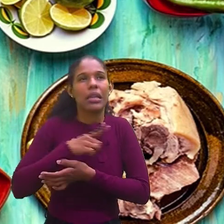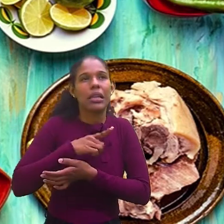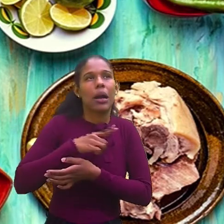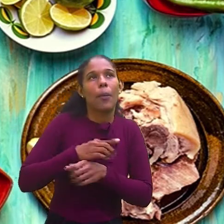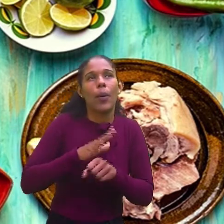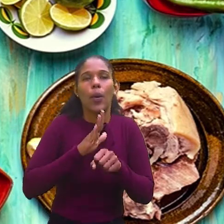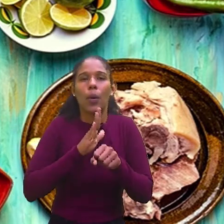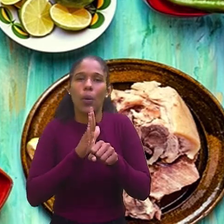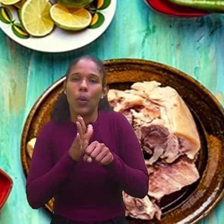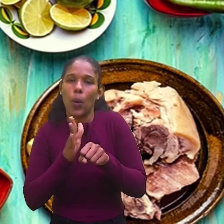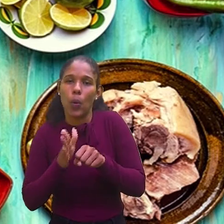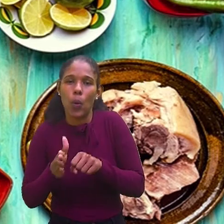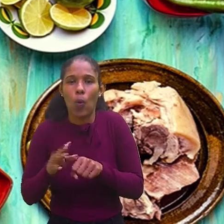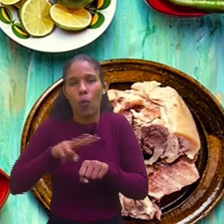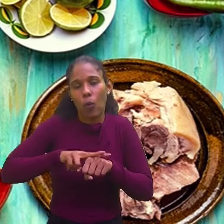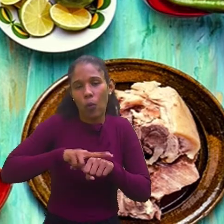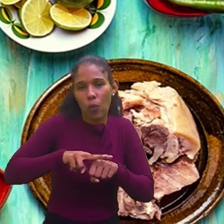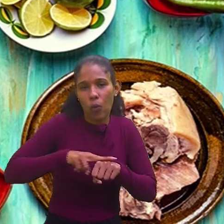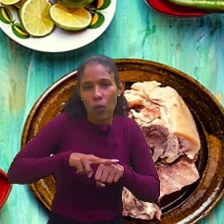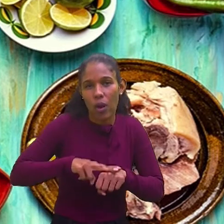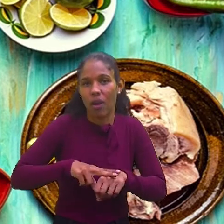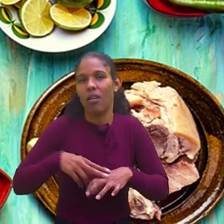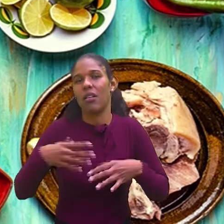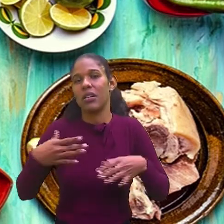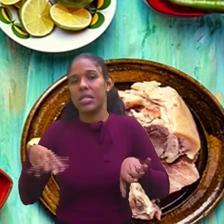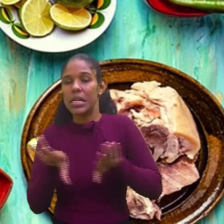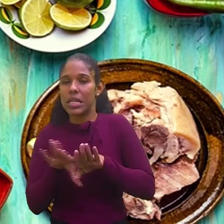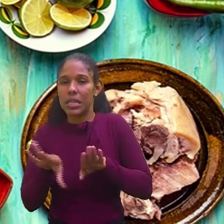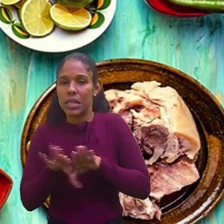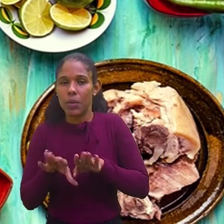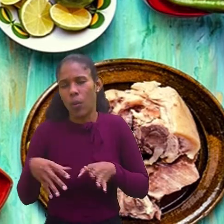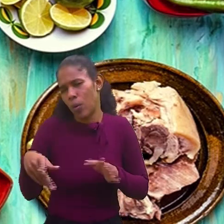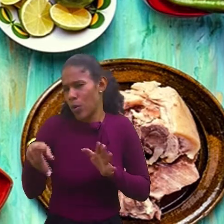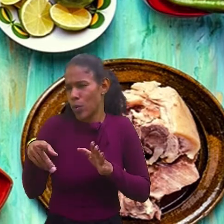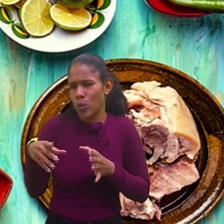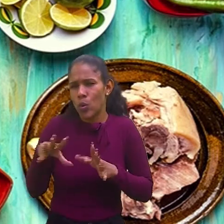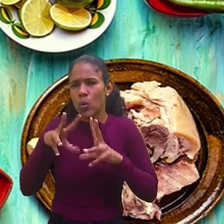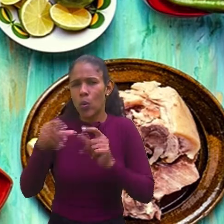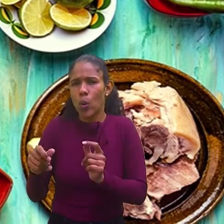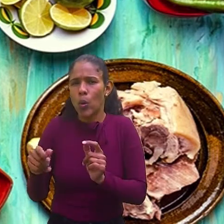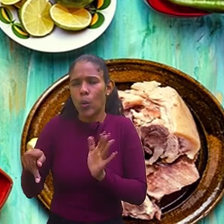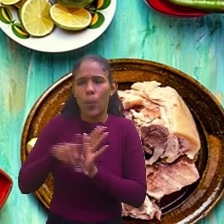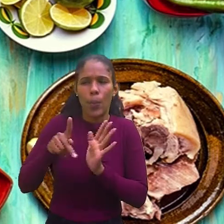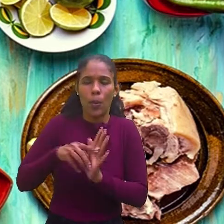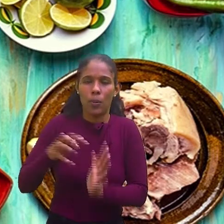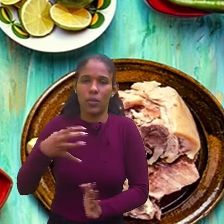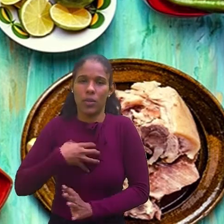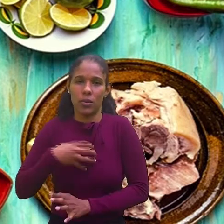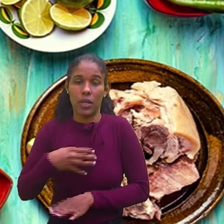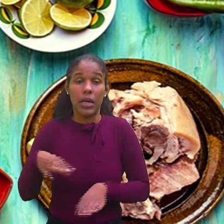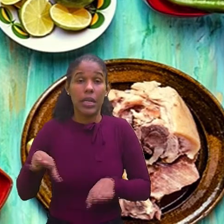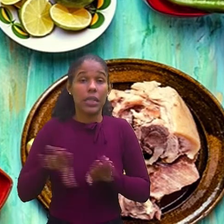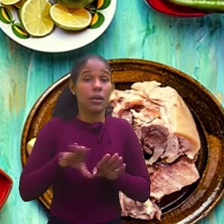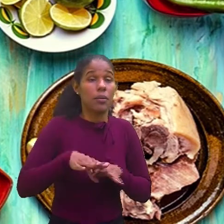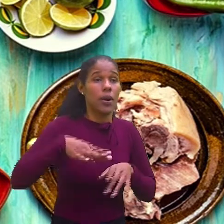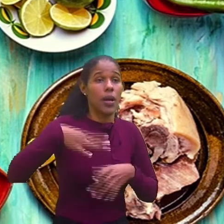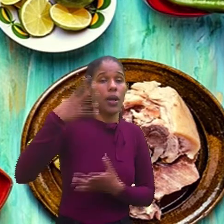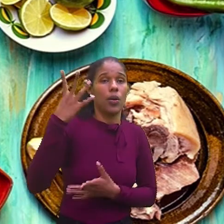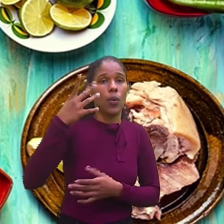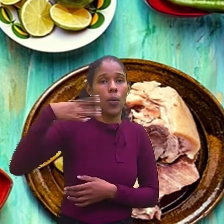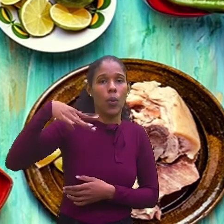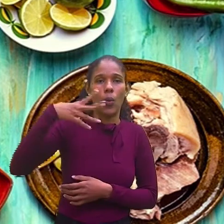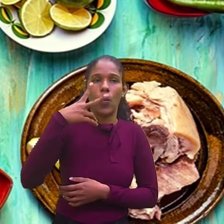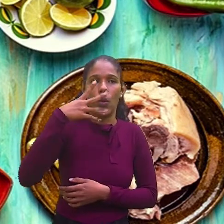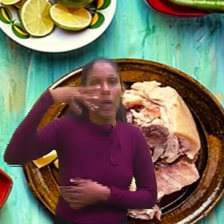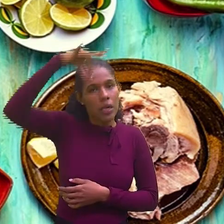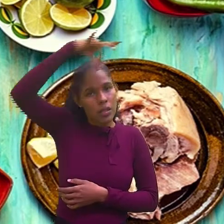com caruru, que é uma espécie de creme de quiabo, também típico da Bahia. No Espírito Santo, tem a torta capixaba, que é um prato típico